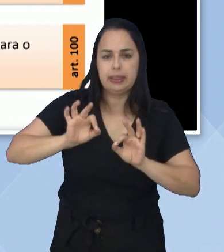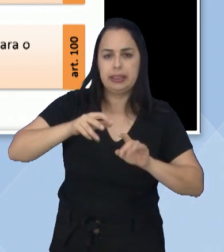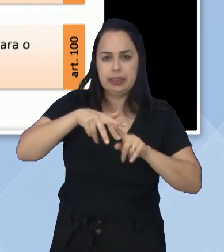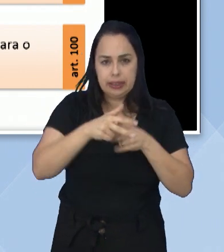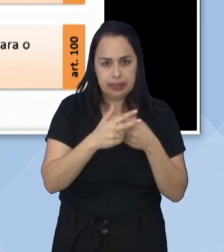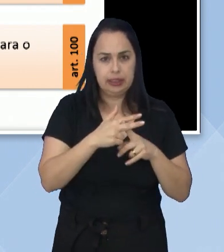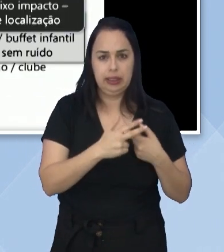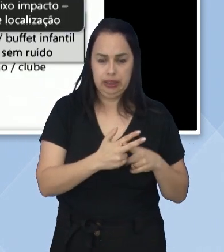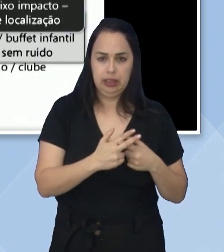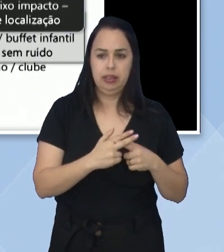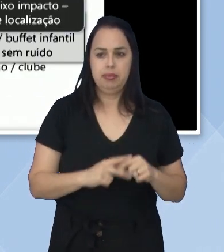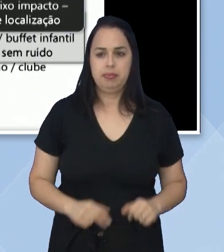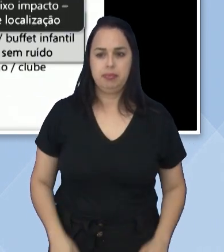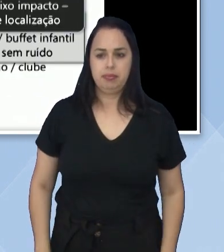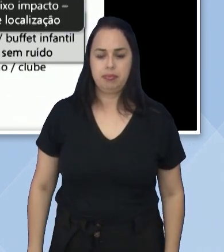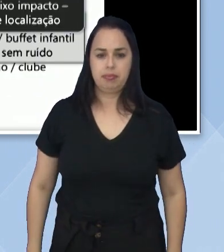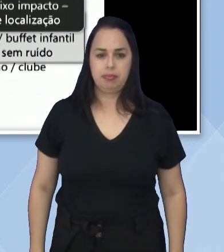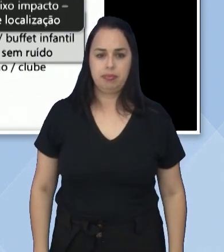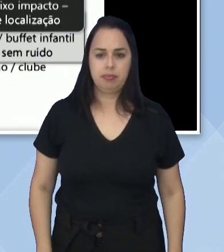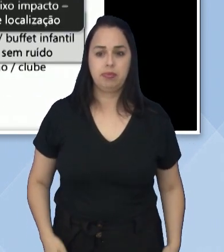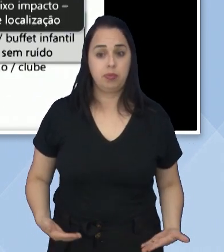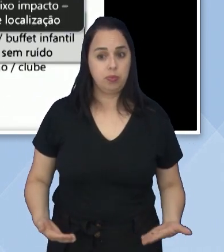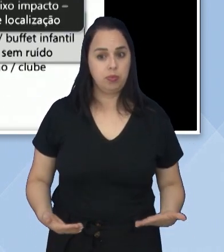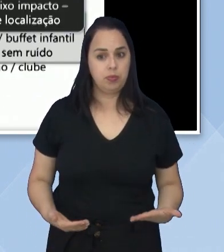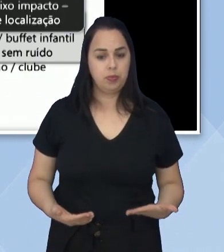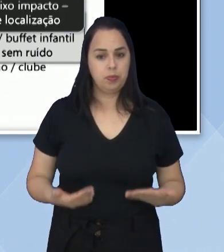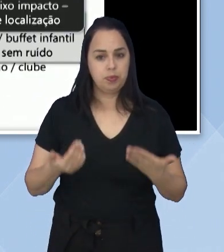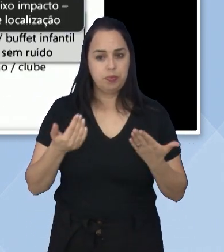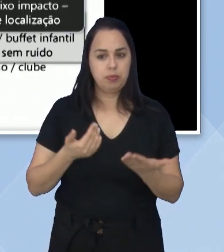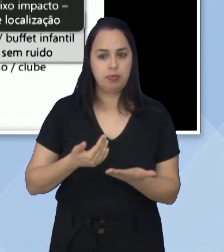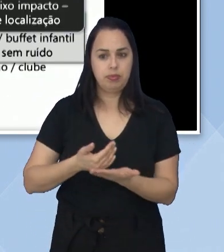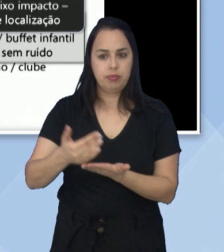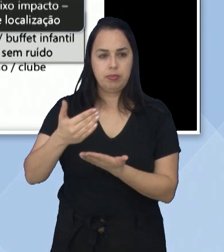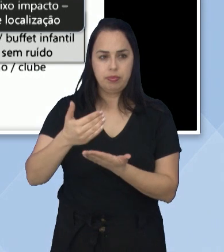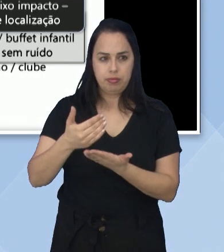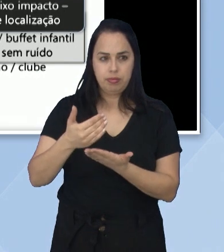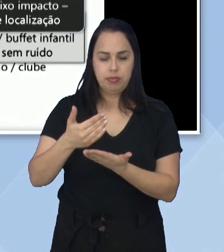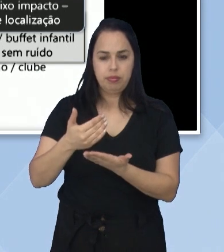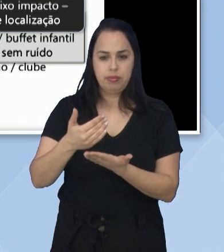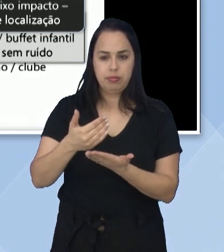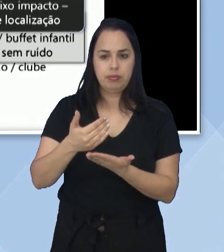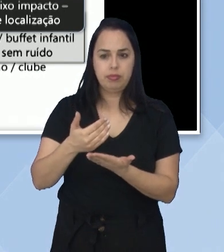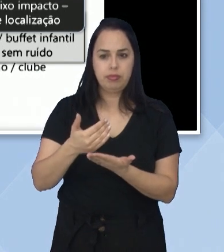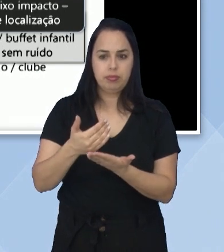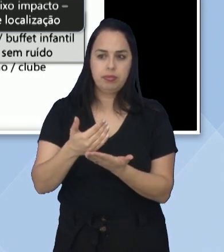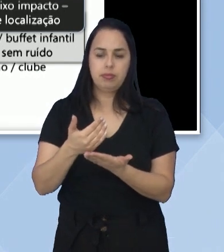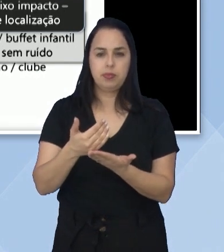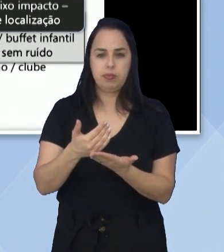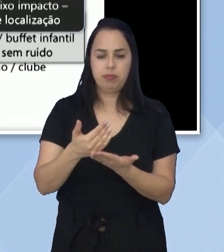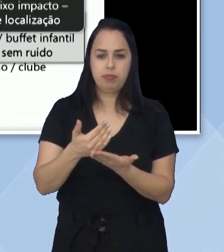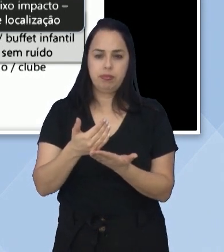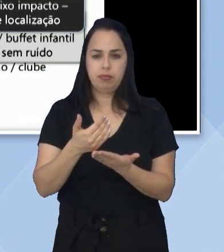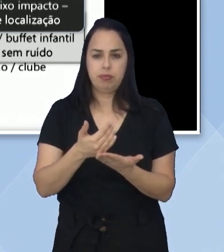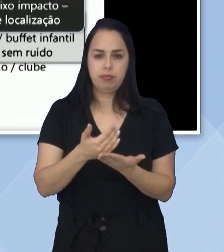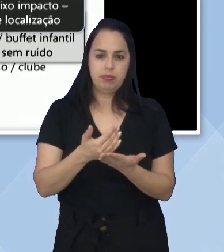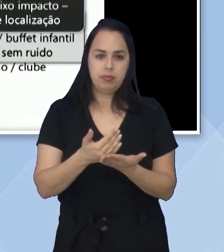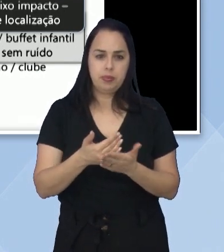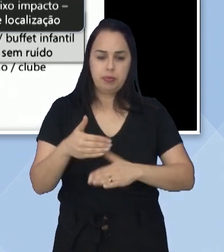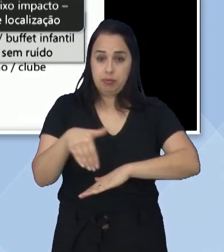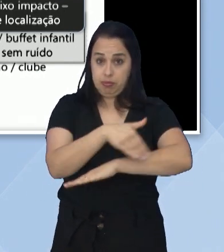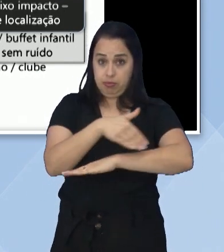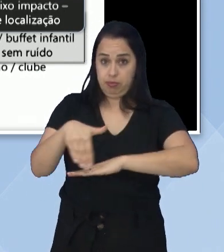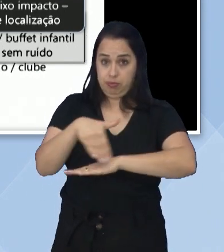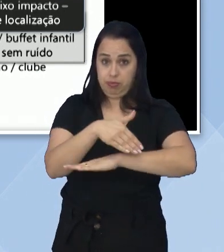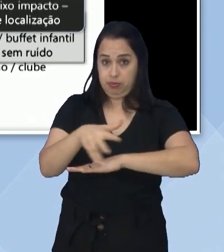um deficiente na lei vamos adentrar agora a questão do zoneamento que é o seguinte nós temos as estradas municipais